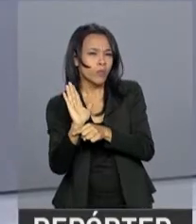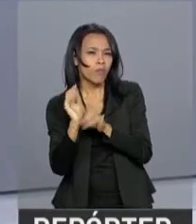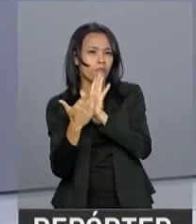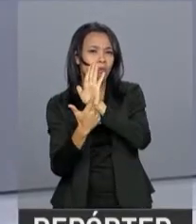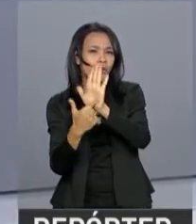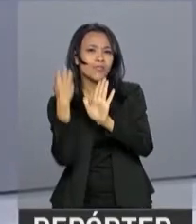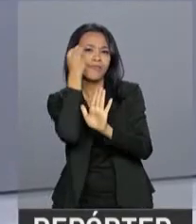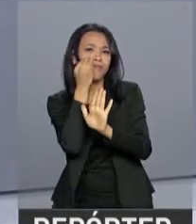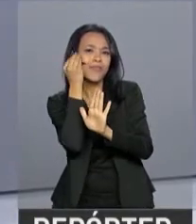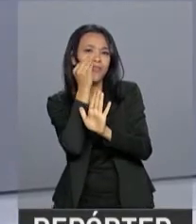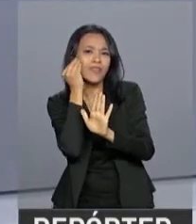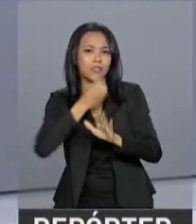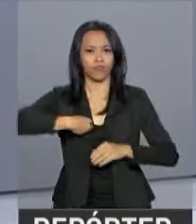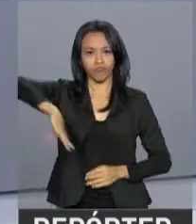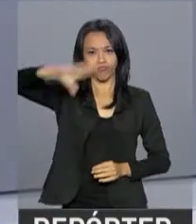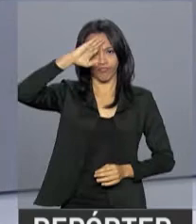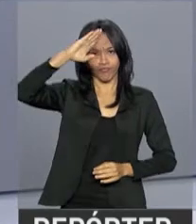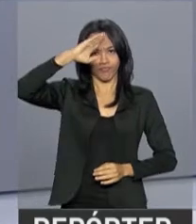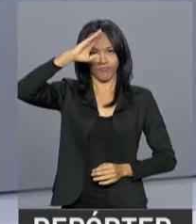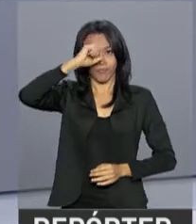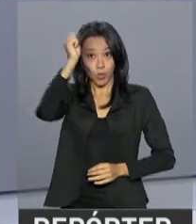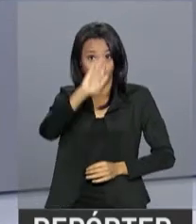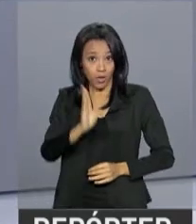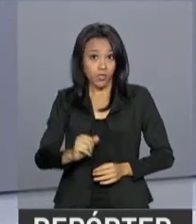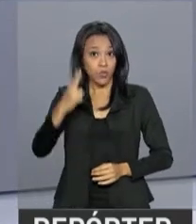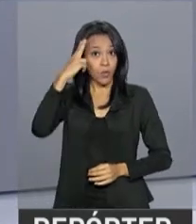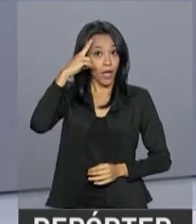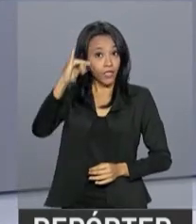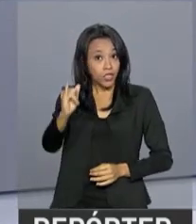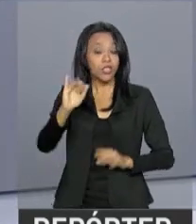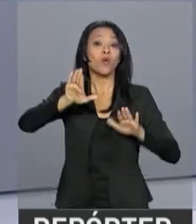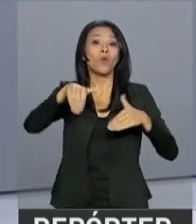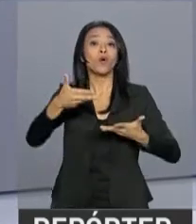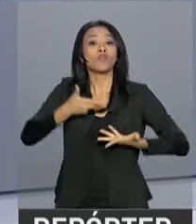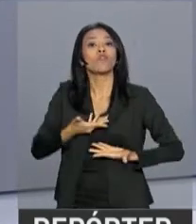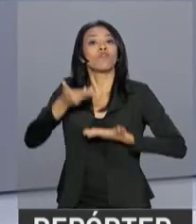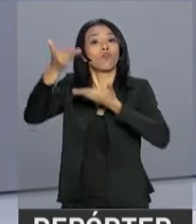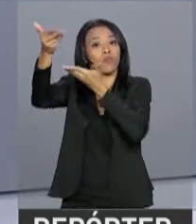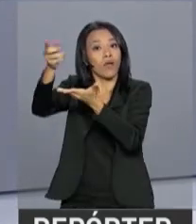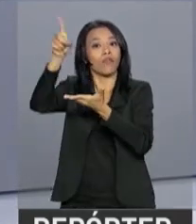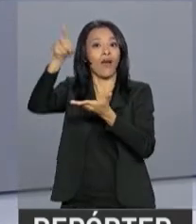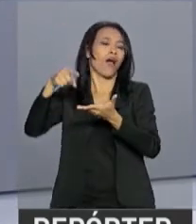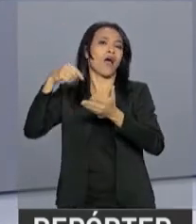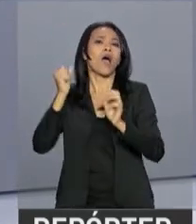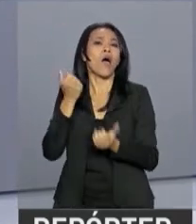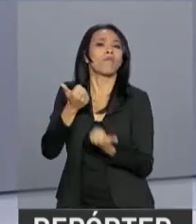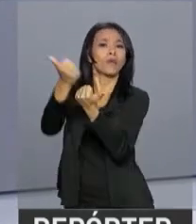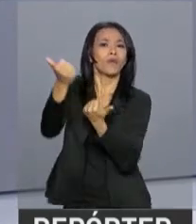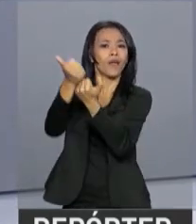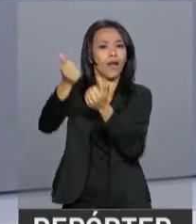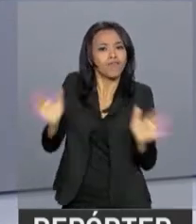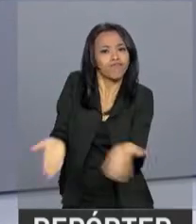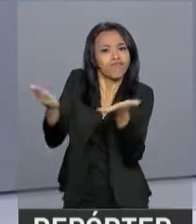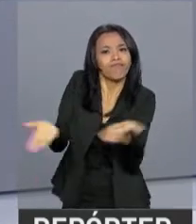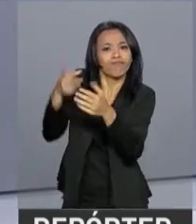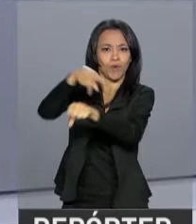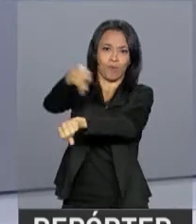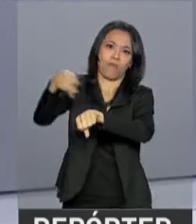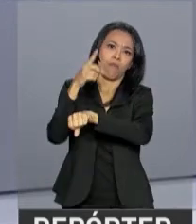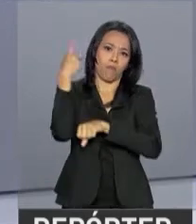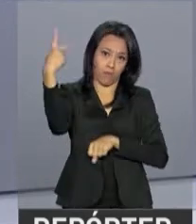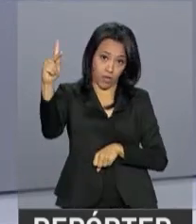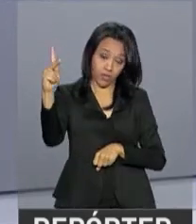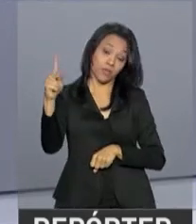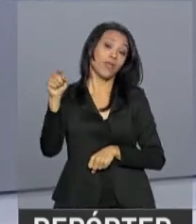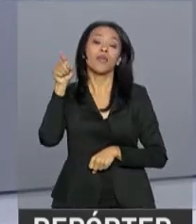experiência das tropas brasileiras no haiti quando participaram da missão das nações unidas para auxiliar na estabilização daquele país